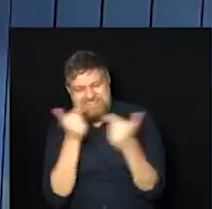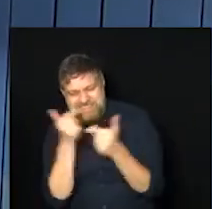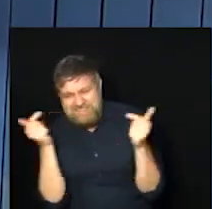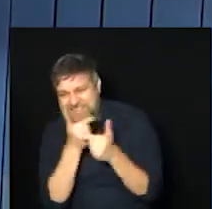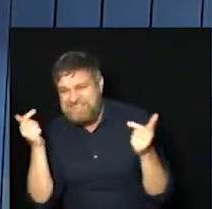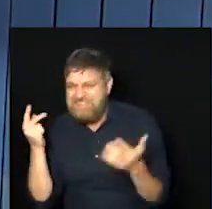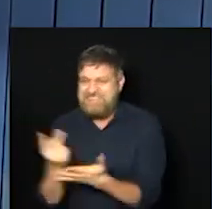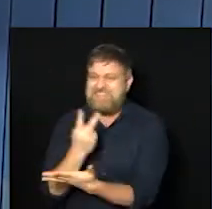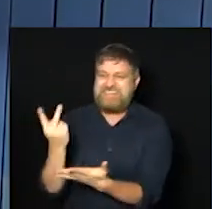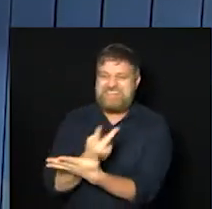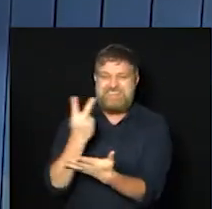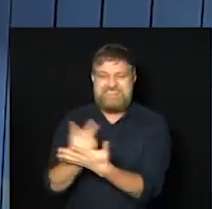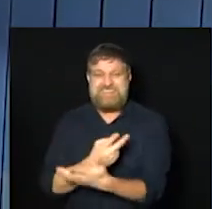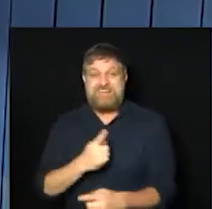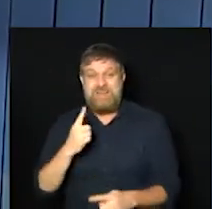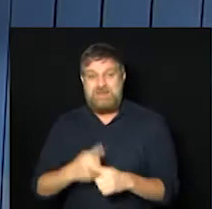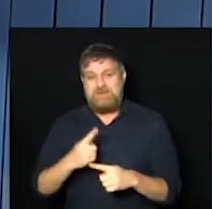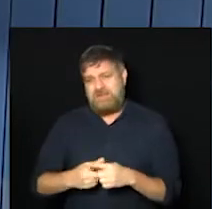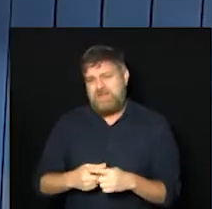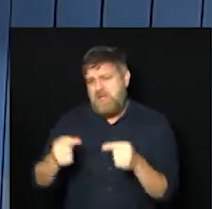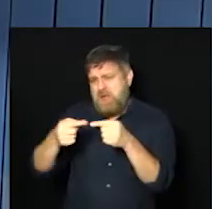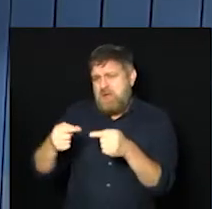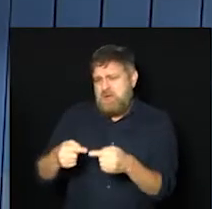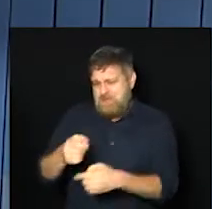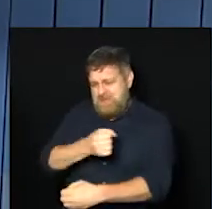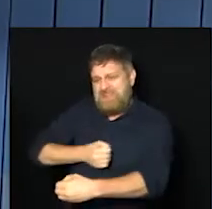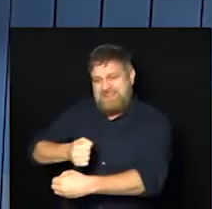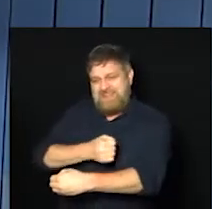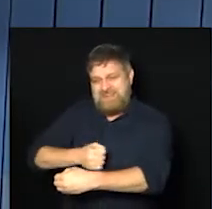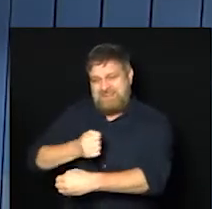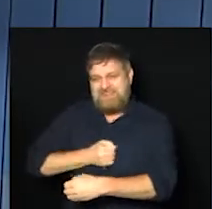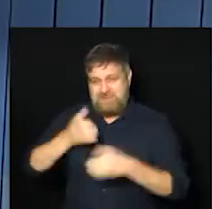erro. Porque faz parte da cozinha, né? Os